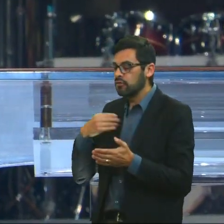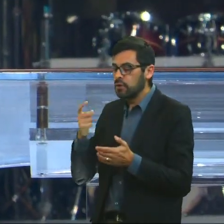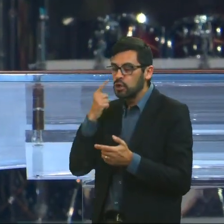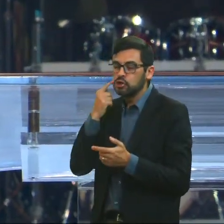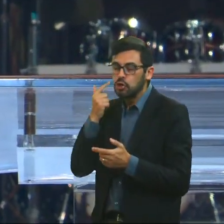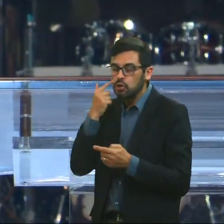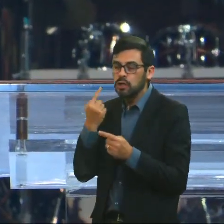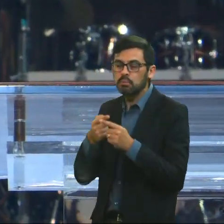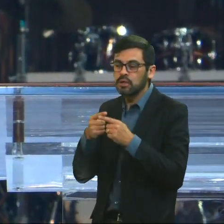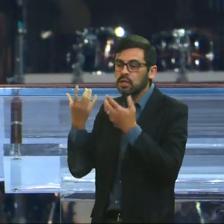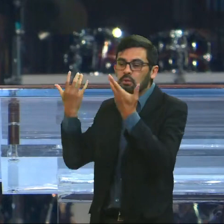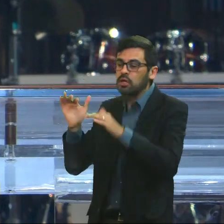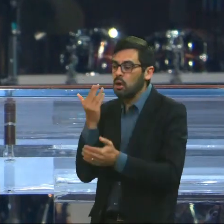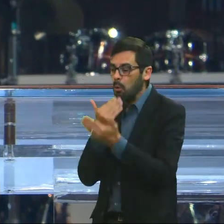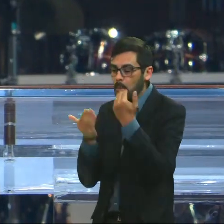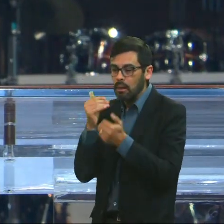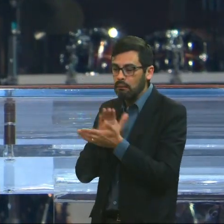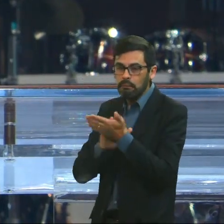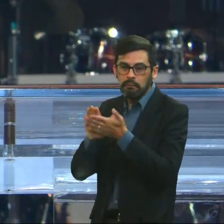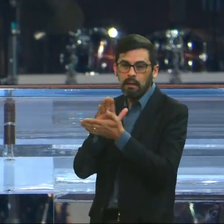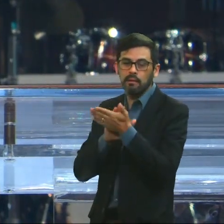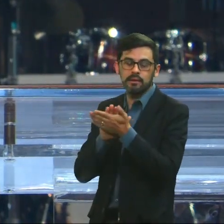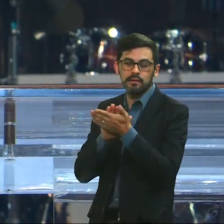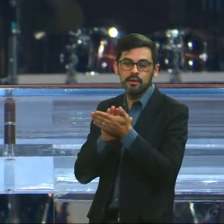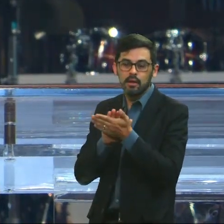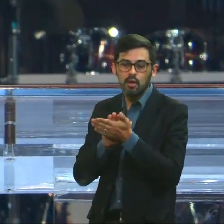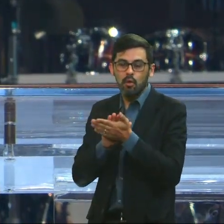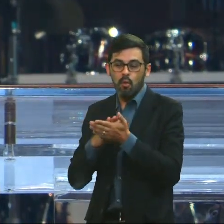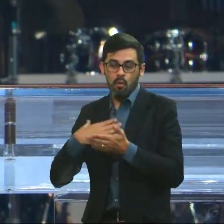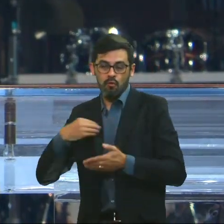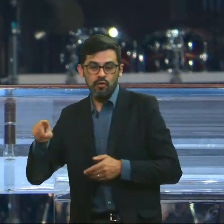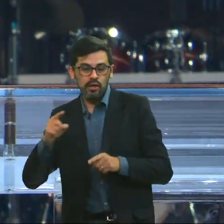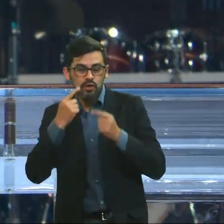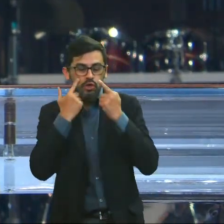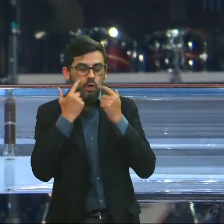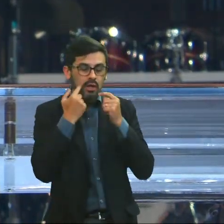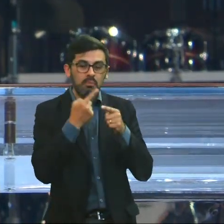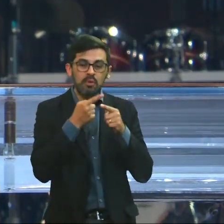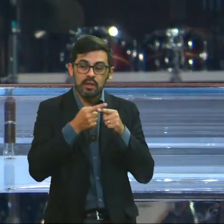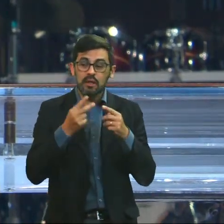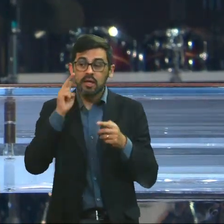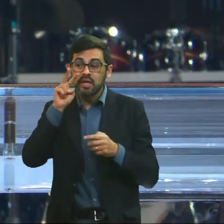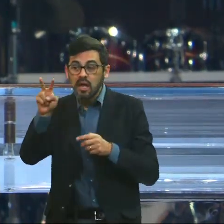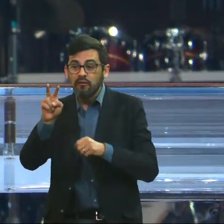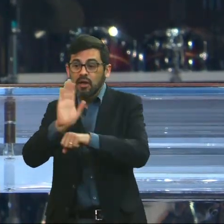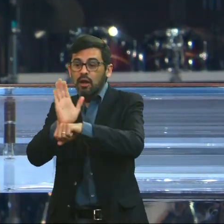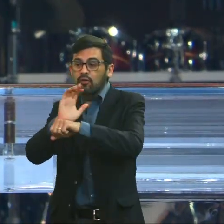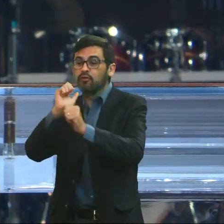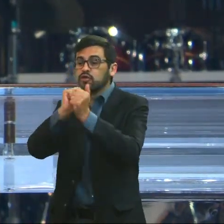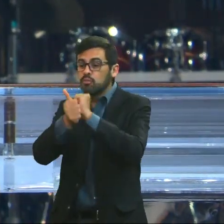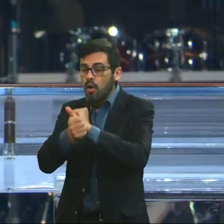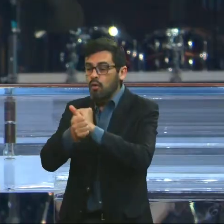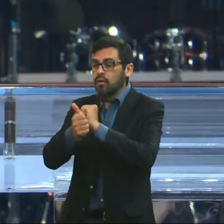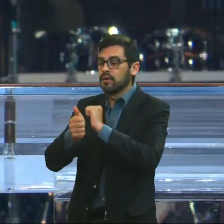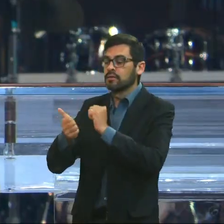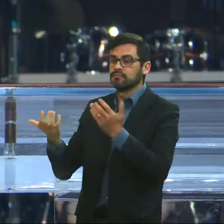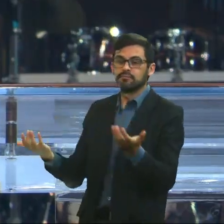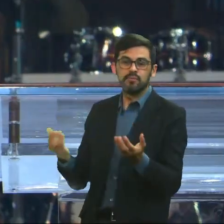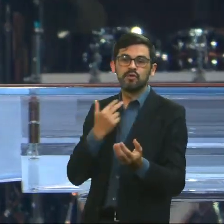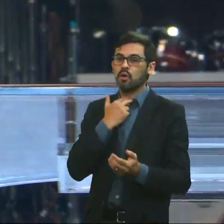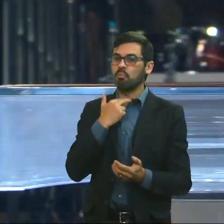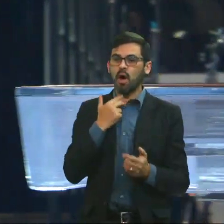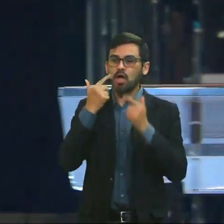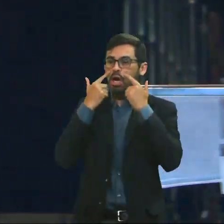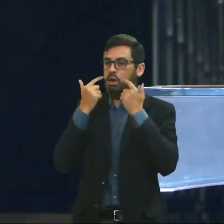chorando porque não queria comer toda a comida. O Ben estava chorando porque ele queria ver o vídeo do futebol e a Nina queria ver dorama. Não